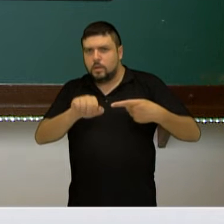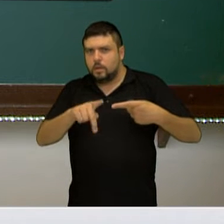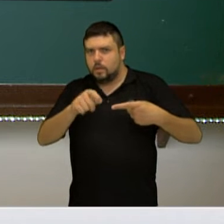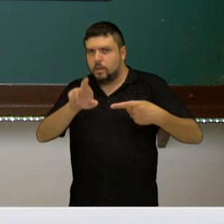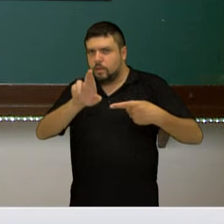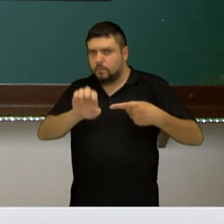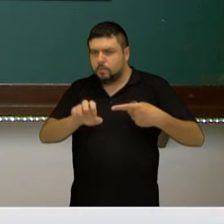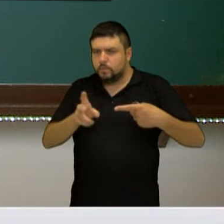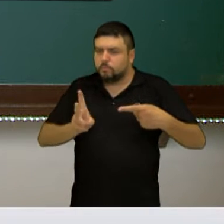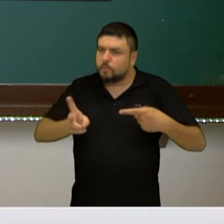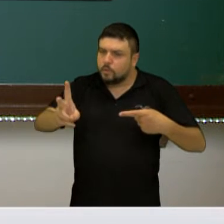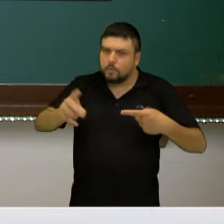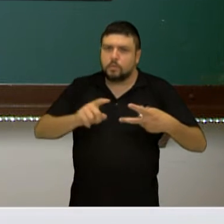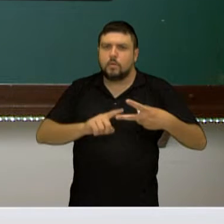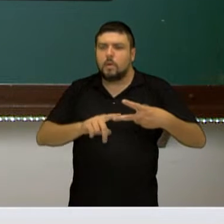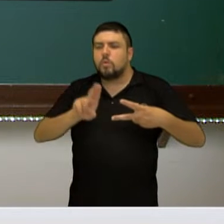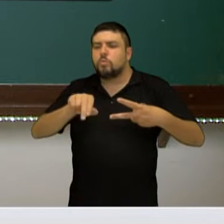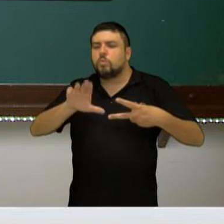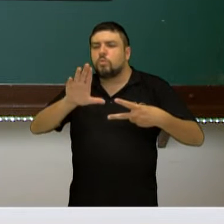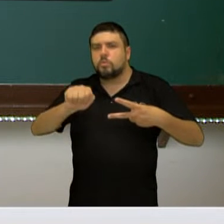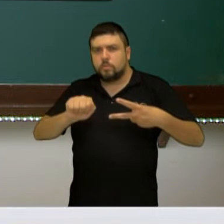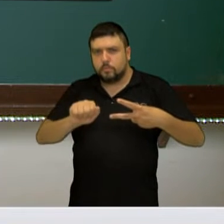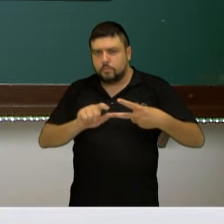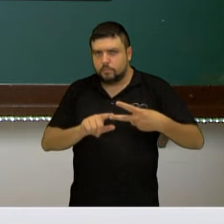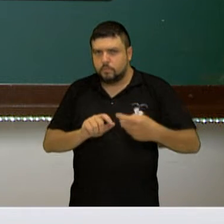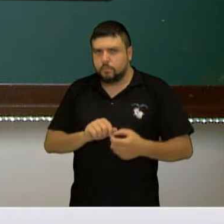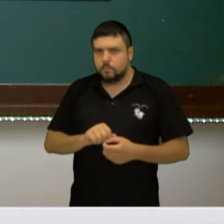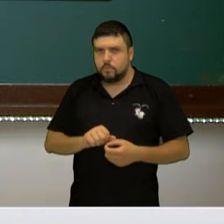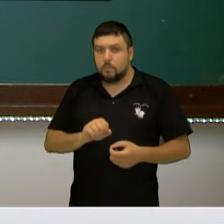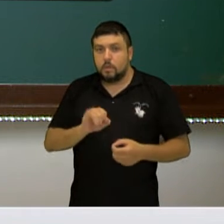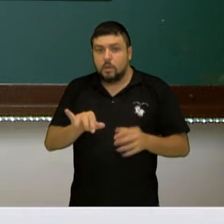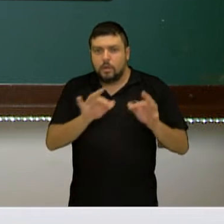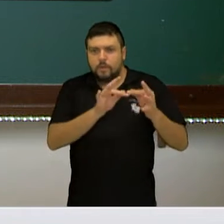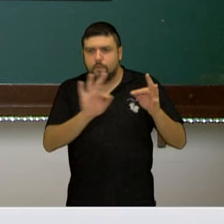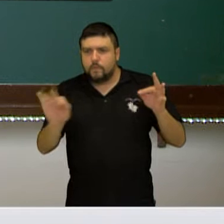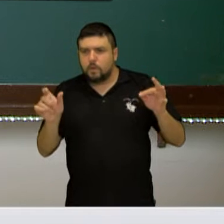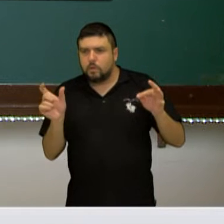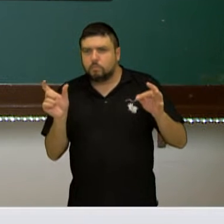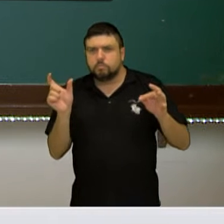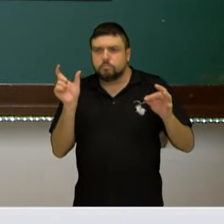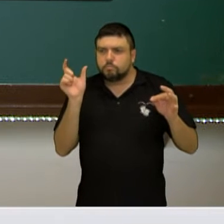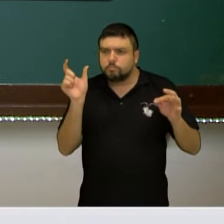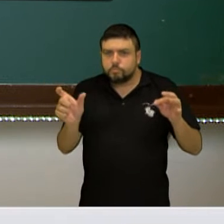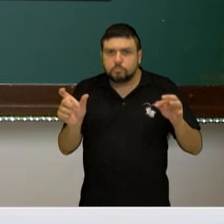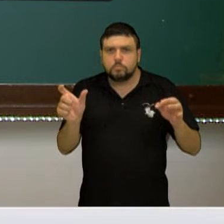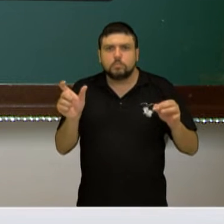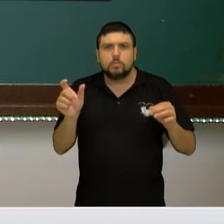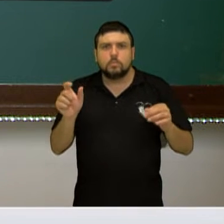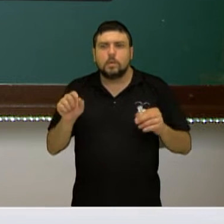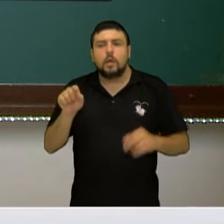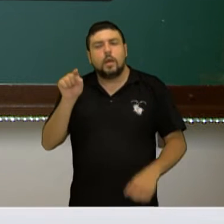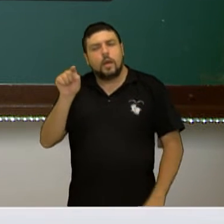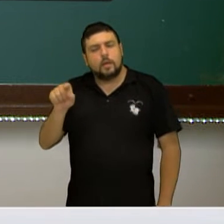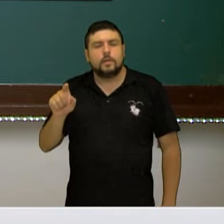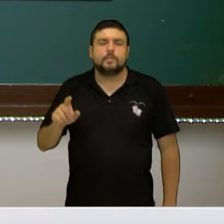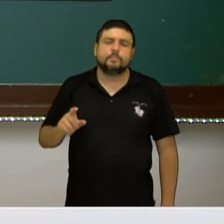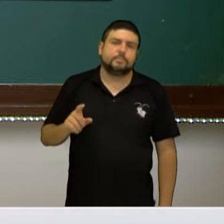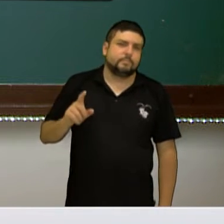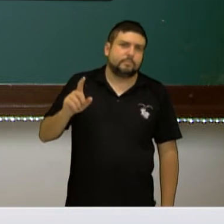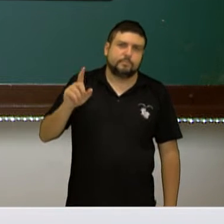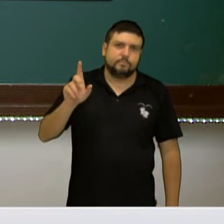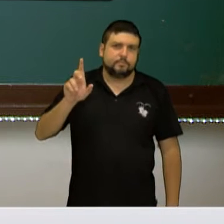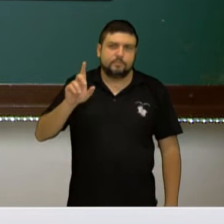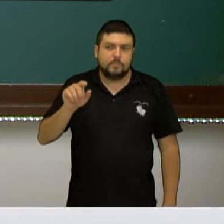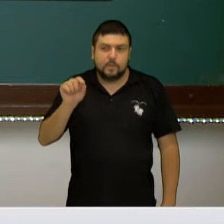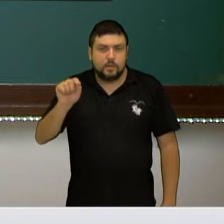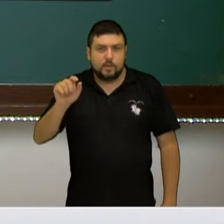nunca, tá bom? Se uma dessas palavras aparece na frase, é porque realmente naquela situação não há nenhuma